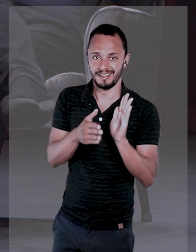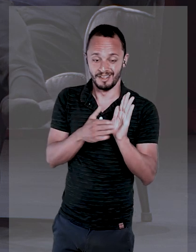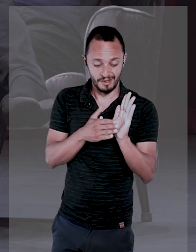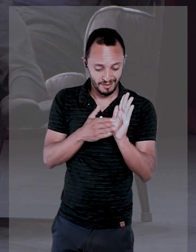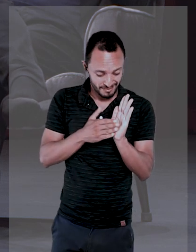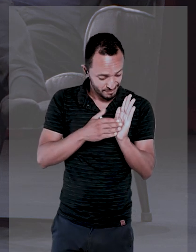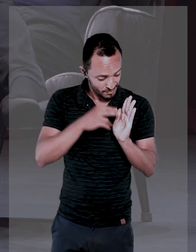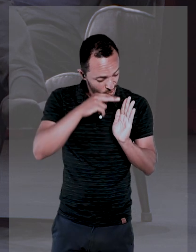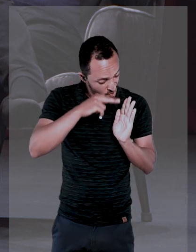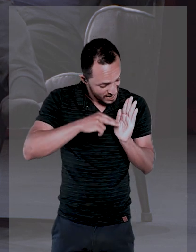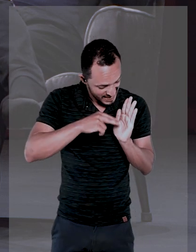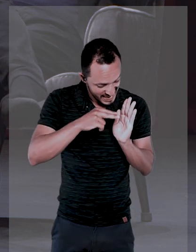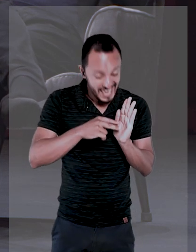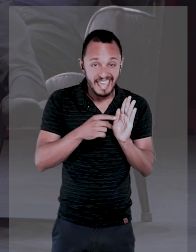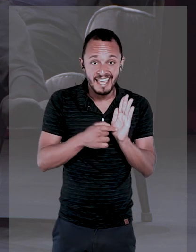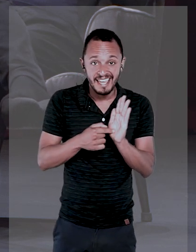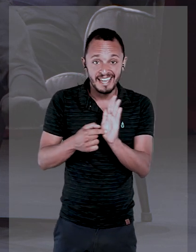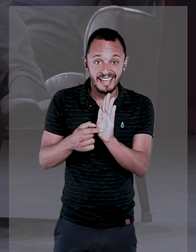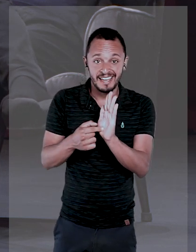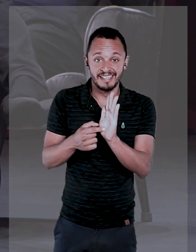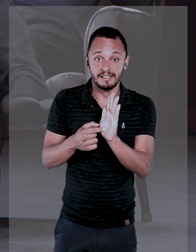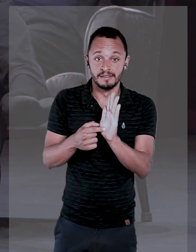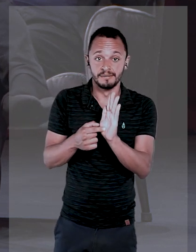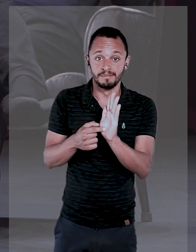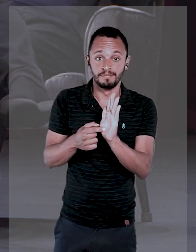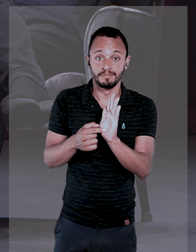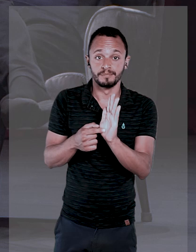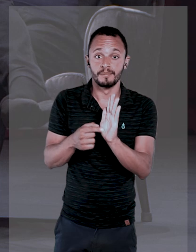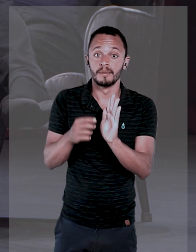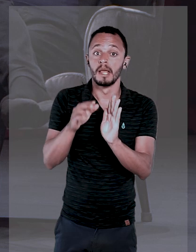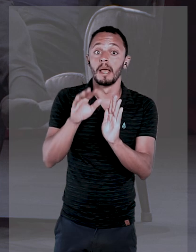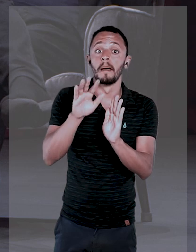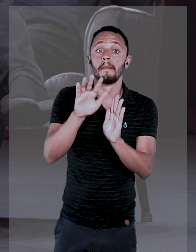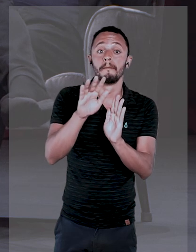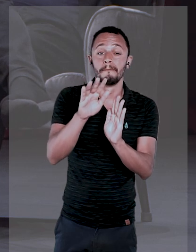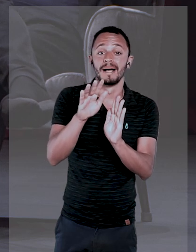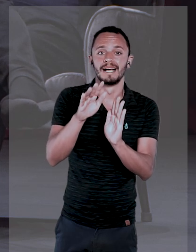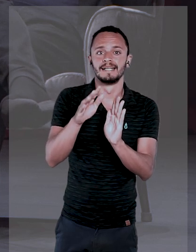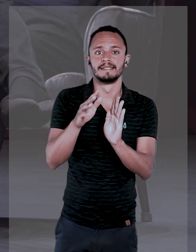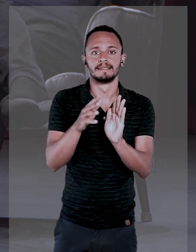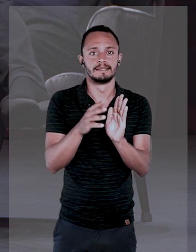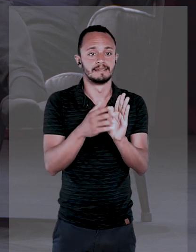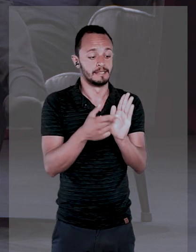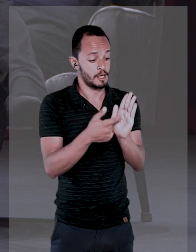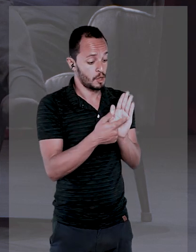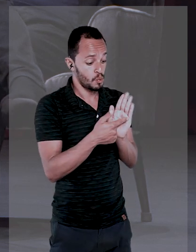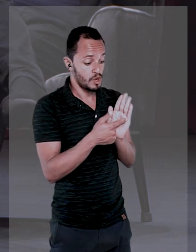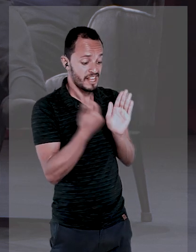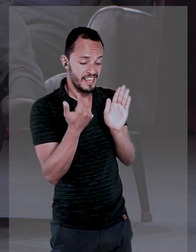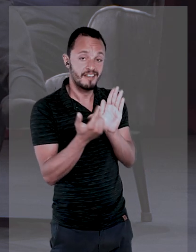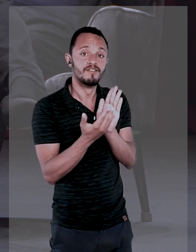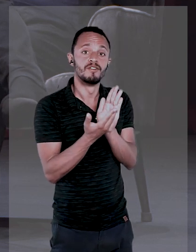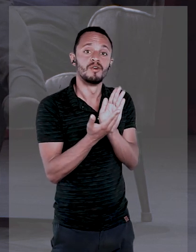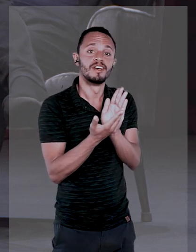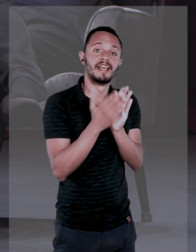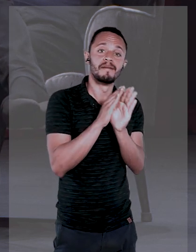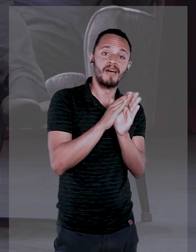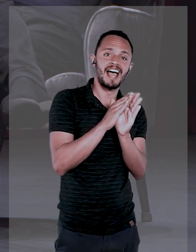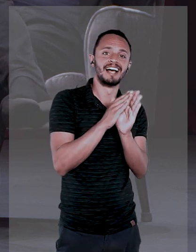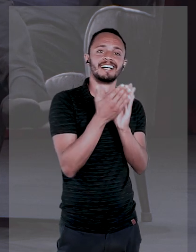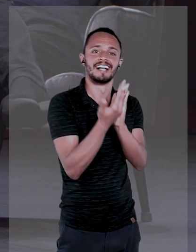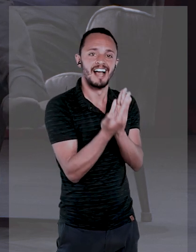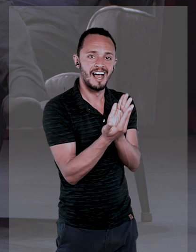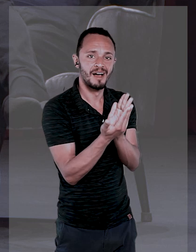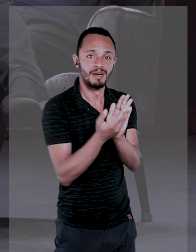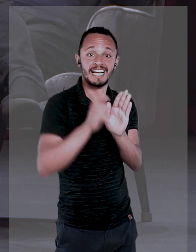deve ler um pouco a questão, mas quem faz a capa, quem